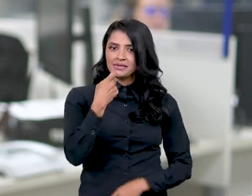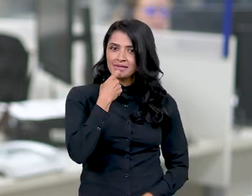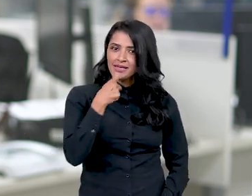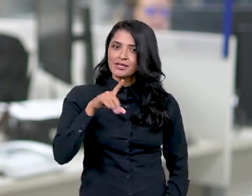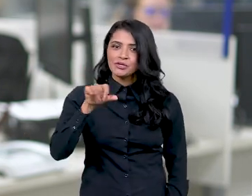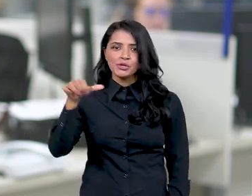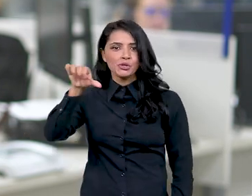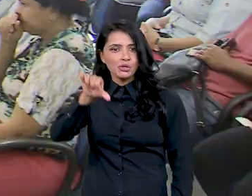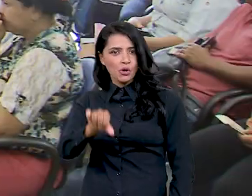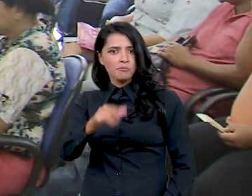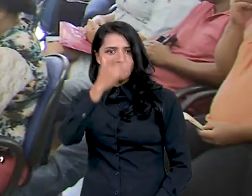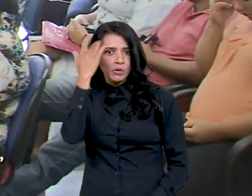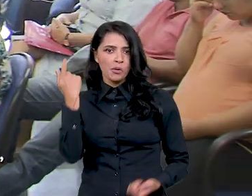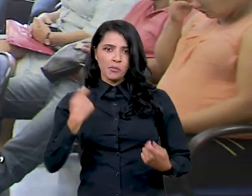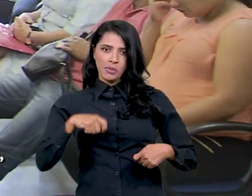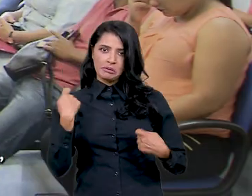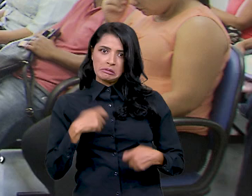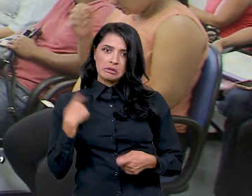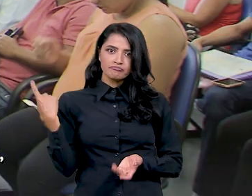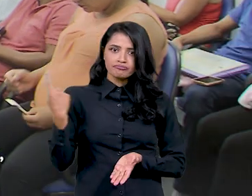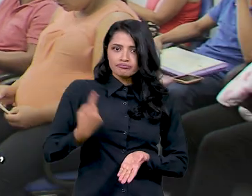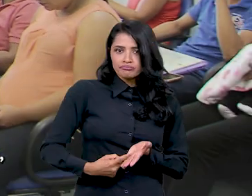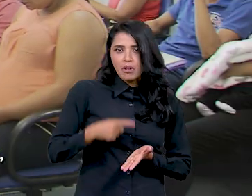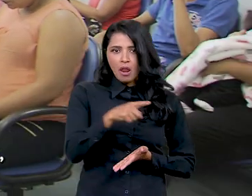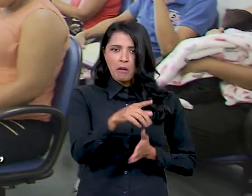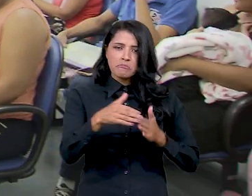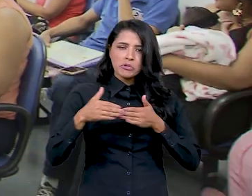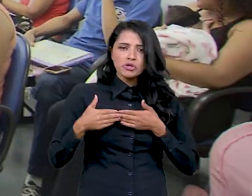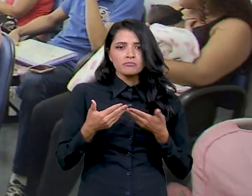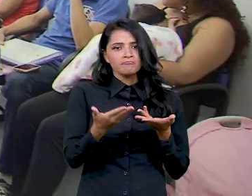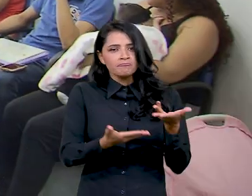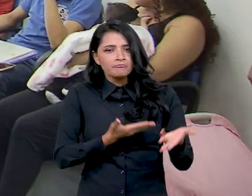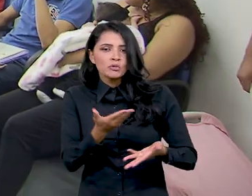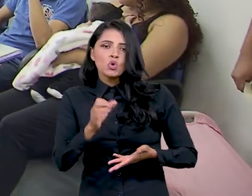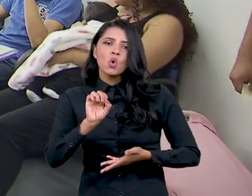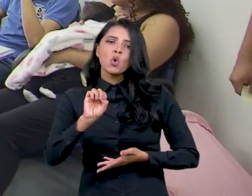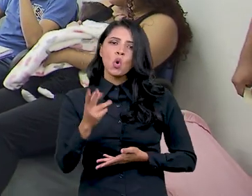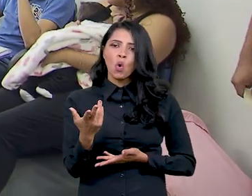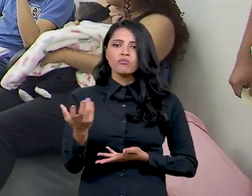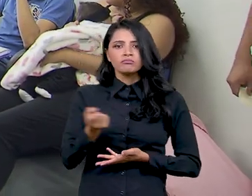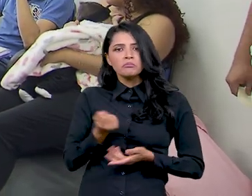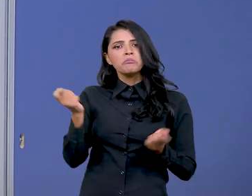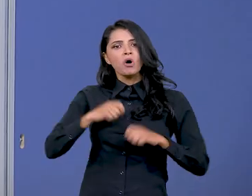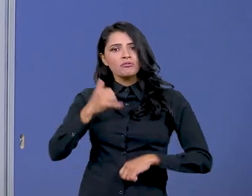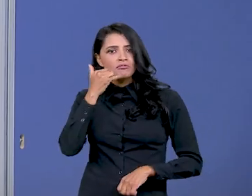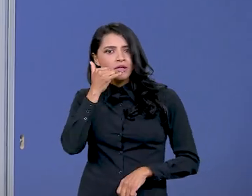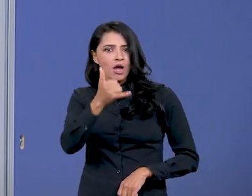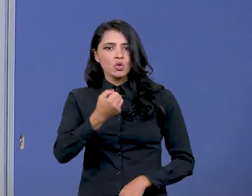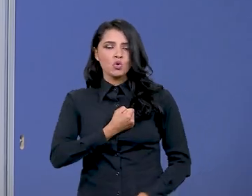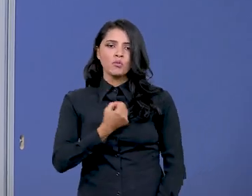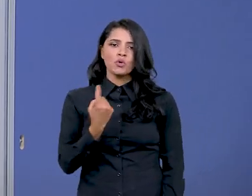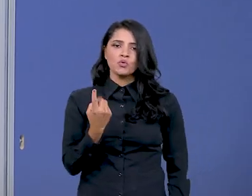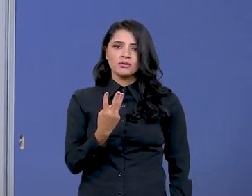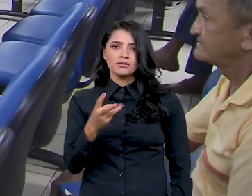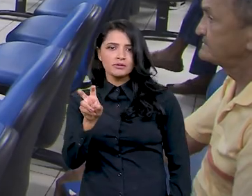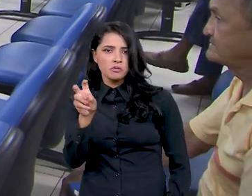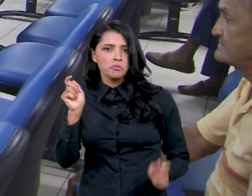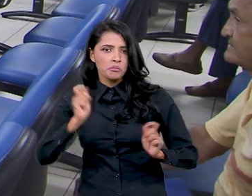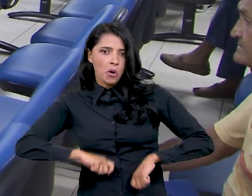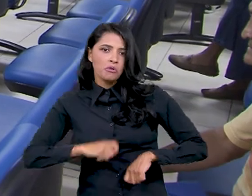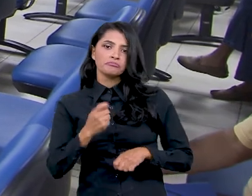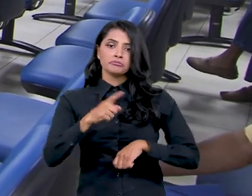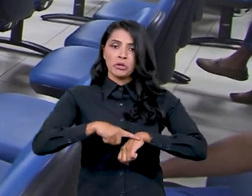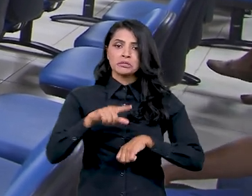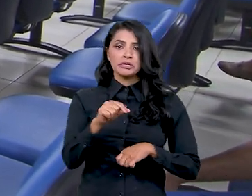na sexta-feira, dia 9. Quem precisar fazer um agendamento, pedir um serviço ou benefício, pode ligar para o telefone